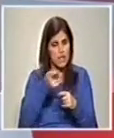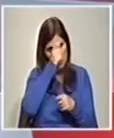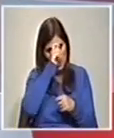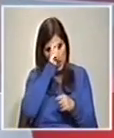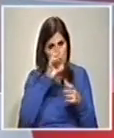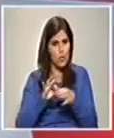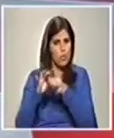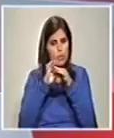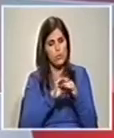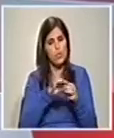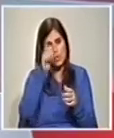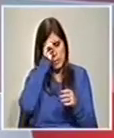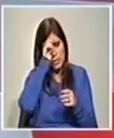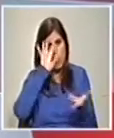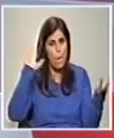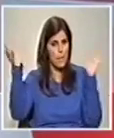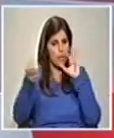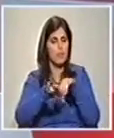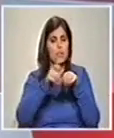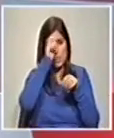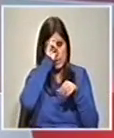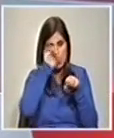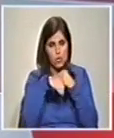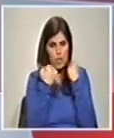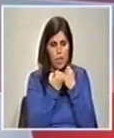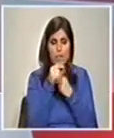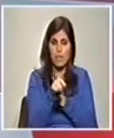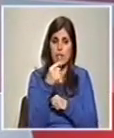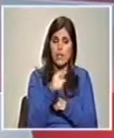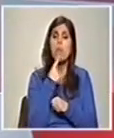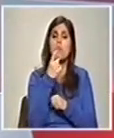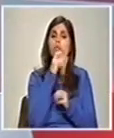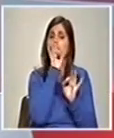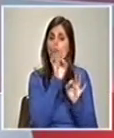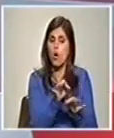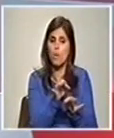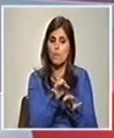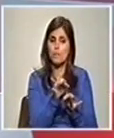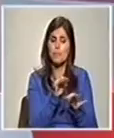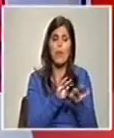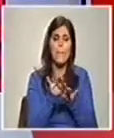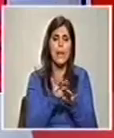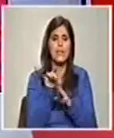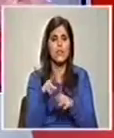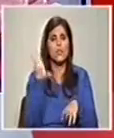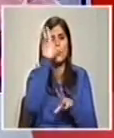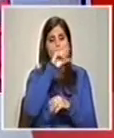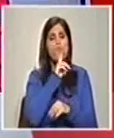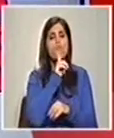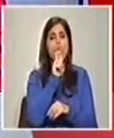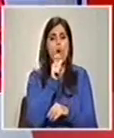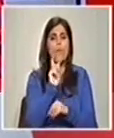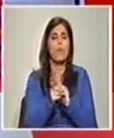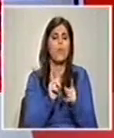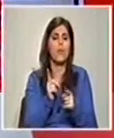o ambiente e a sua sociedade. Isso tem perguntas concretas, uhum. Por exemplo... Na qual prática, isso é apenas um novo nome para aquilo de que...